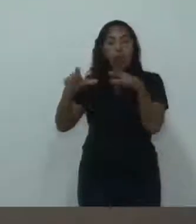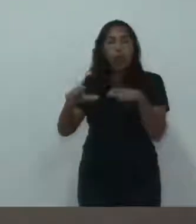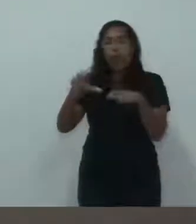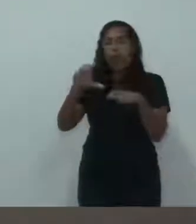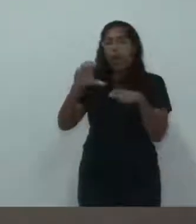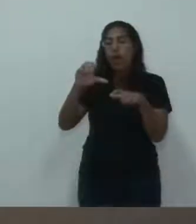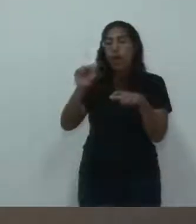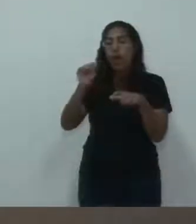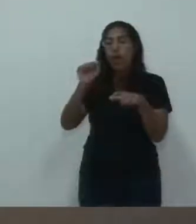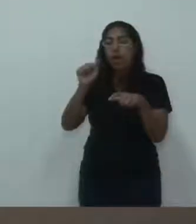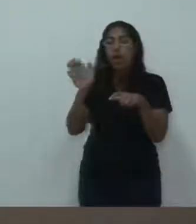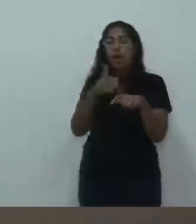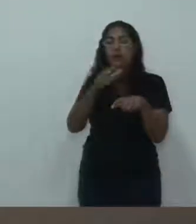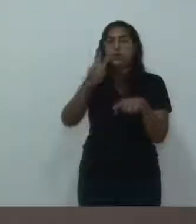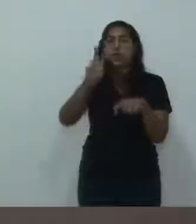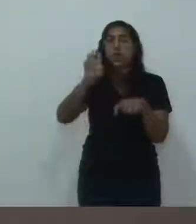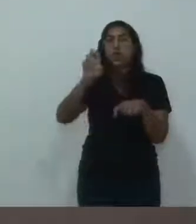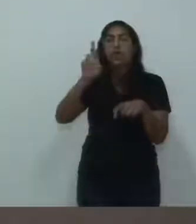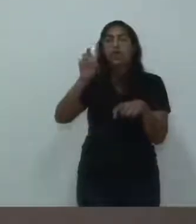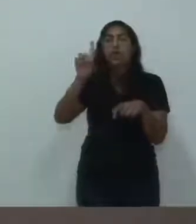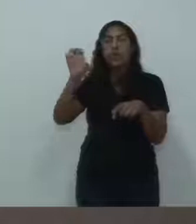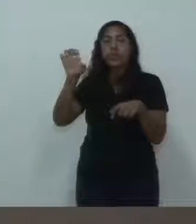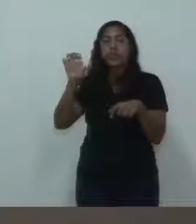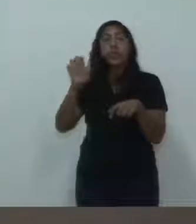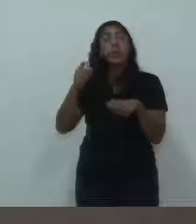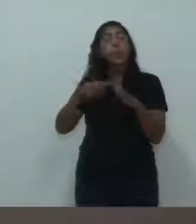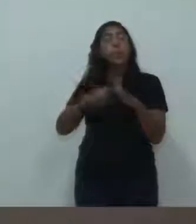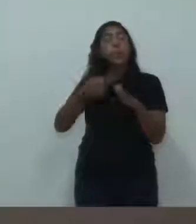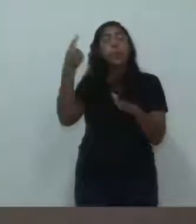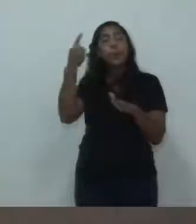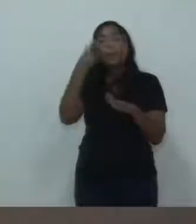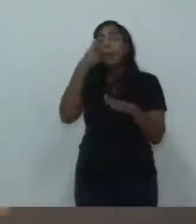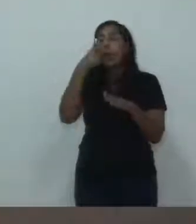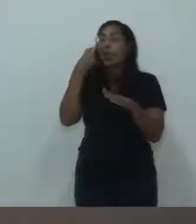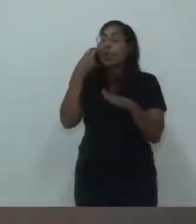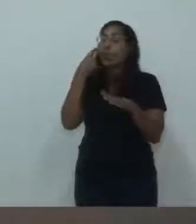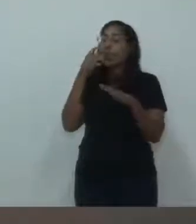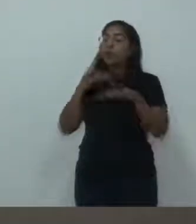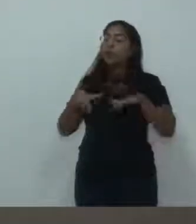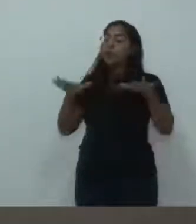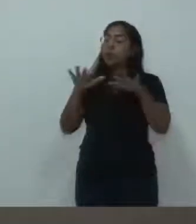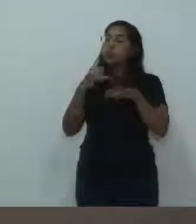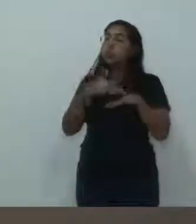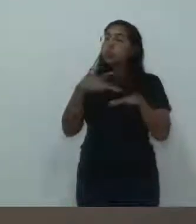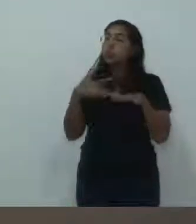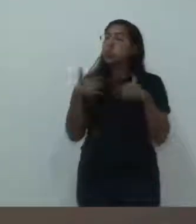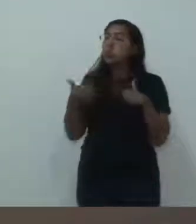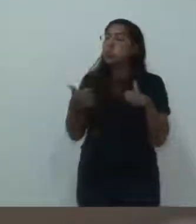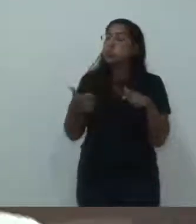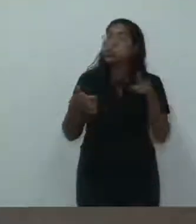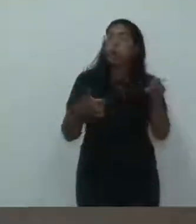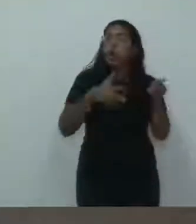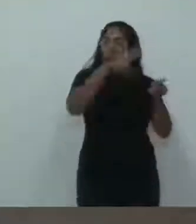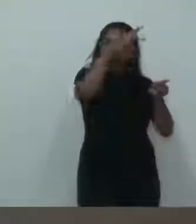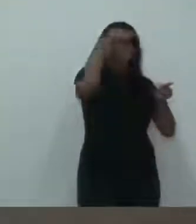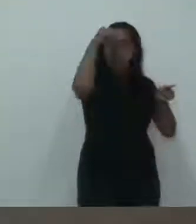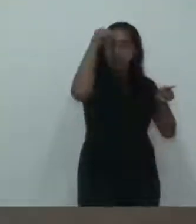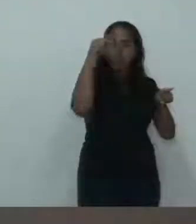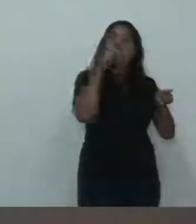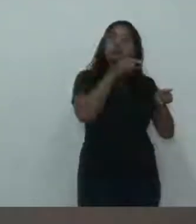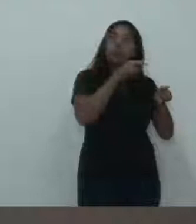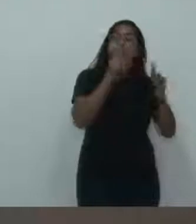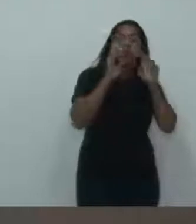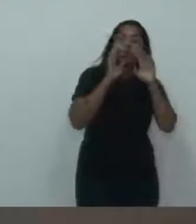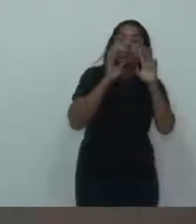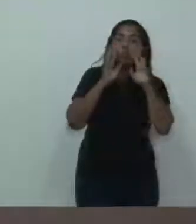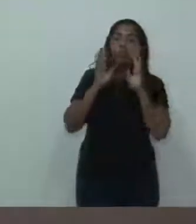integridade física, mas também a dignidade também, não é? Então eu quero crer que a prefeitura ela já tomou essa ação, mas